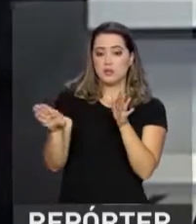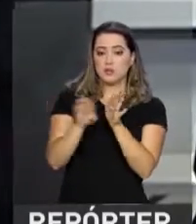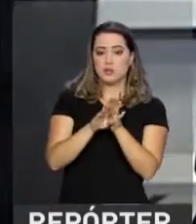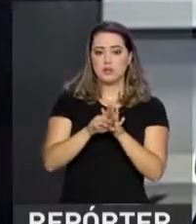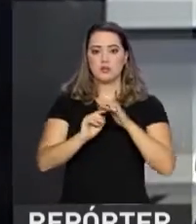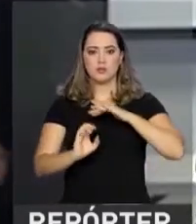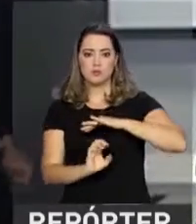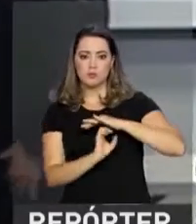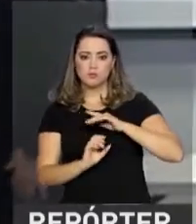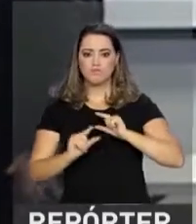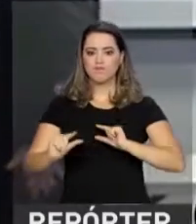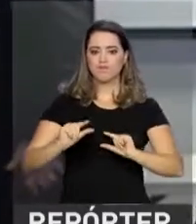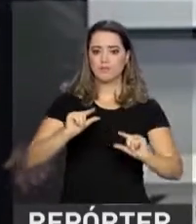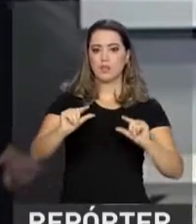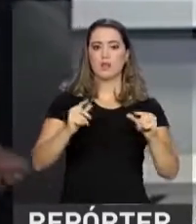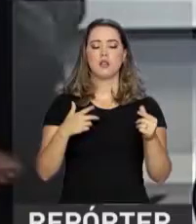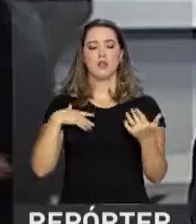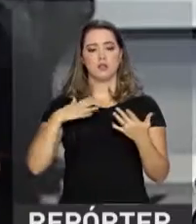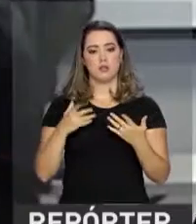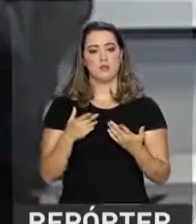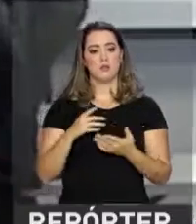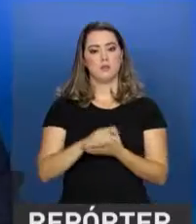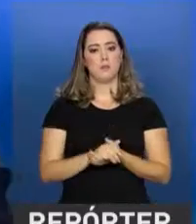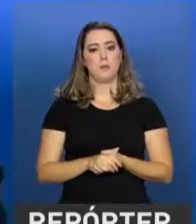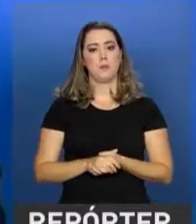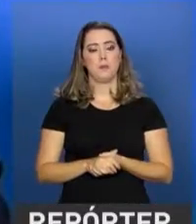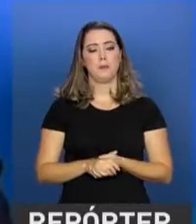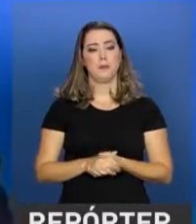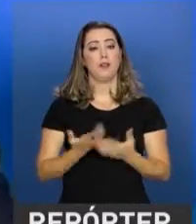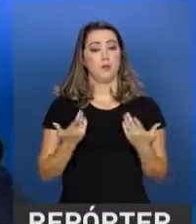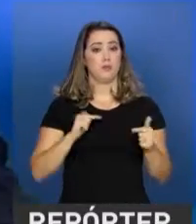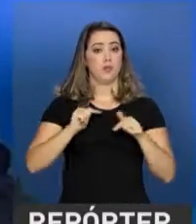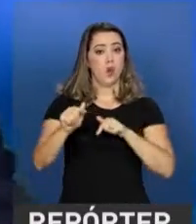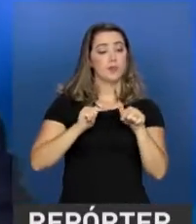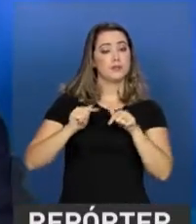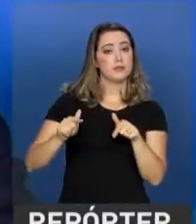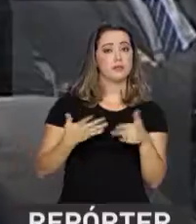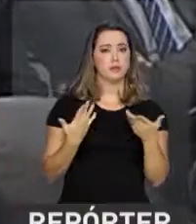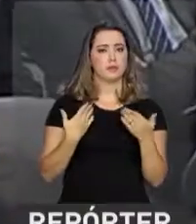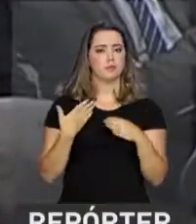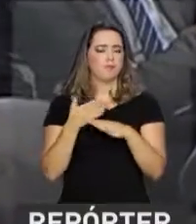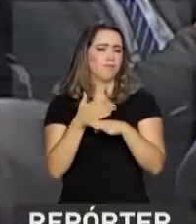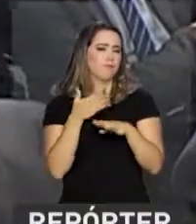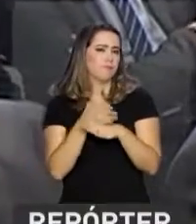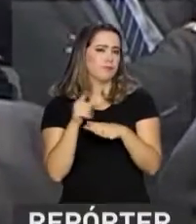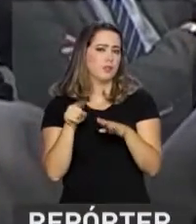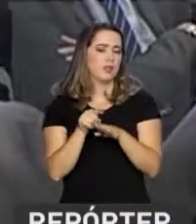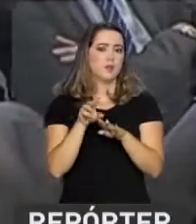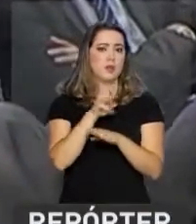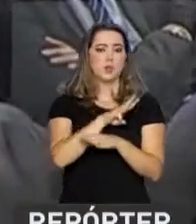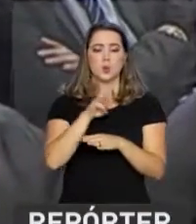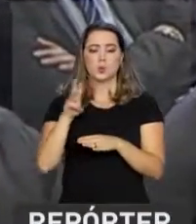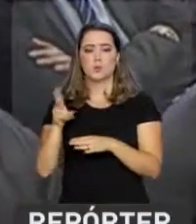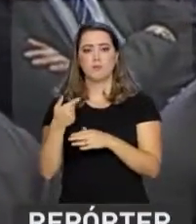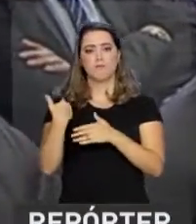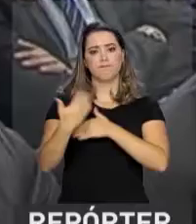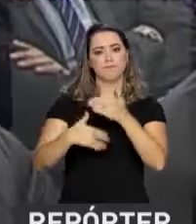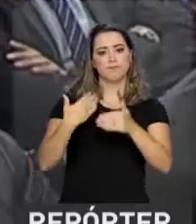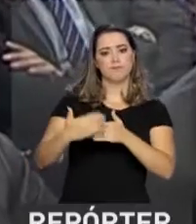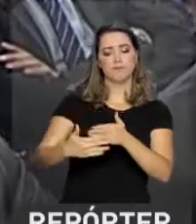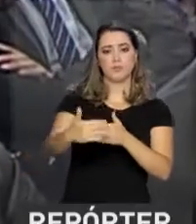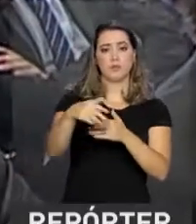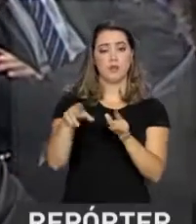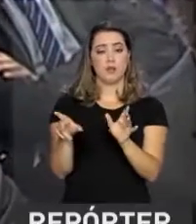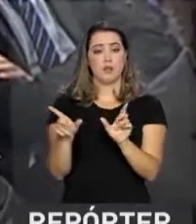micro e pequenas empresas de de base não tecnológica as ações vão fazer parte da plataforma do canal do desenvolvedor